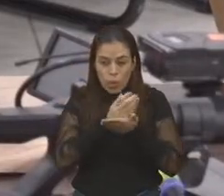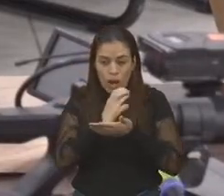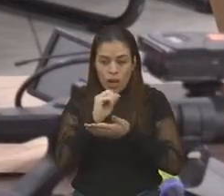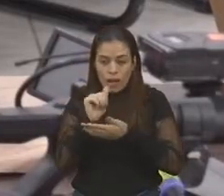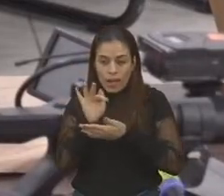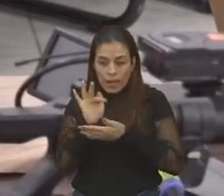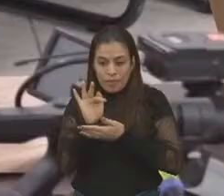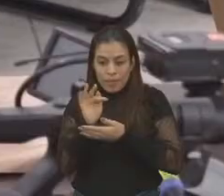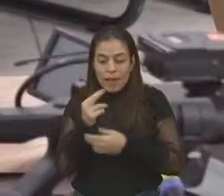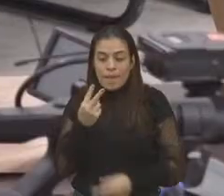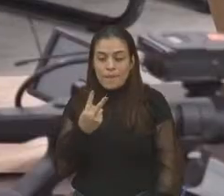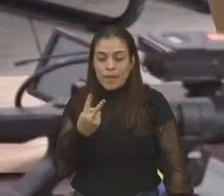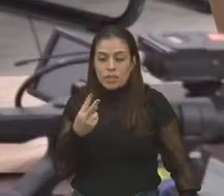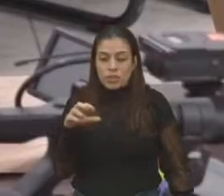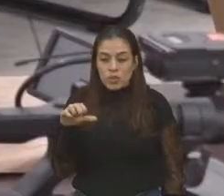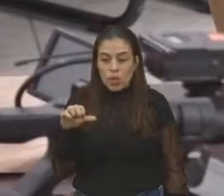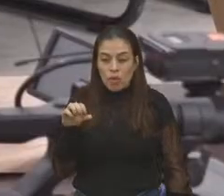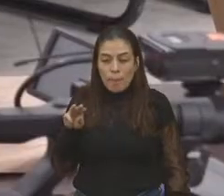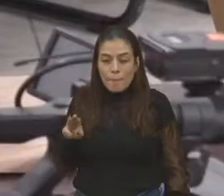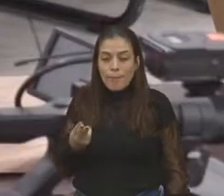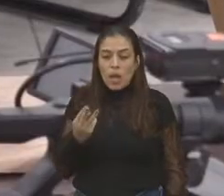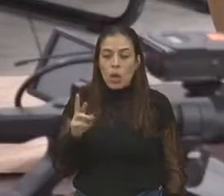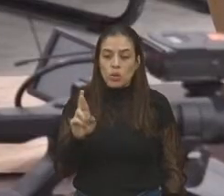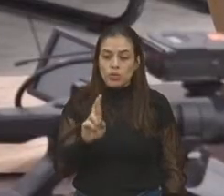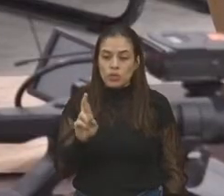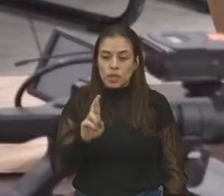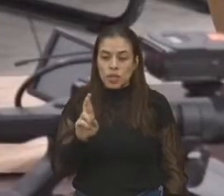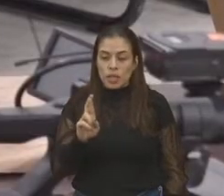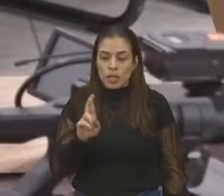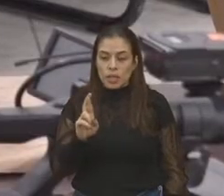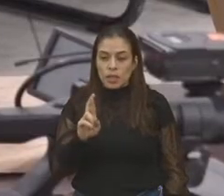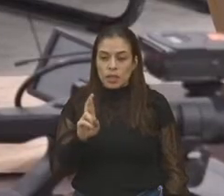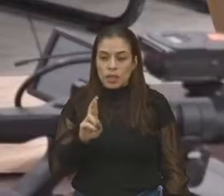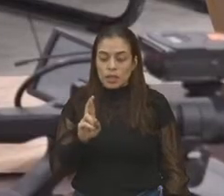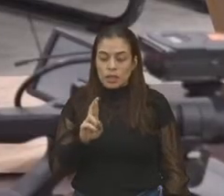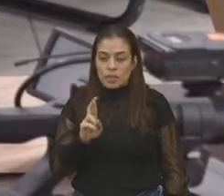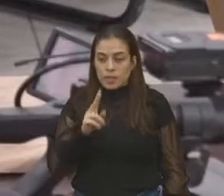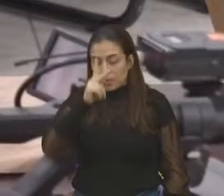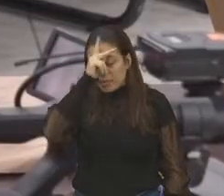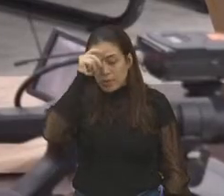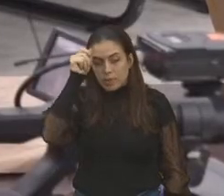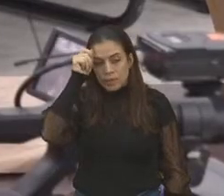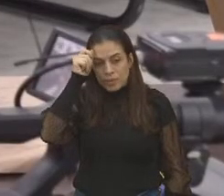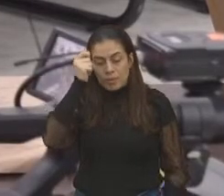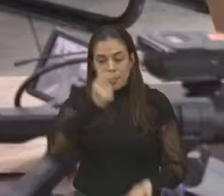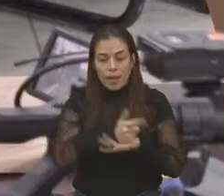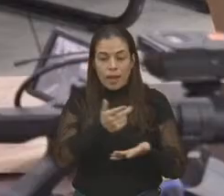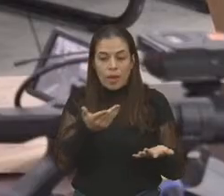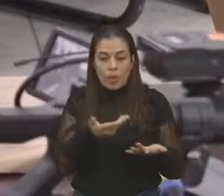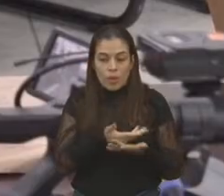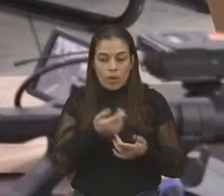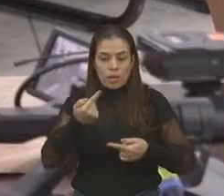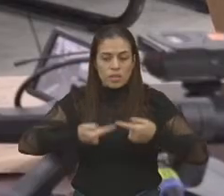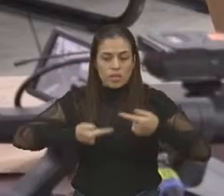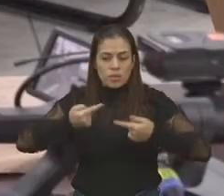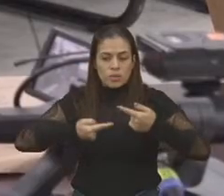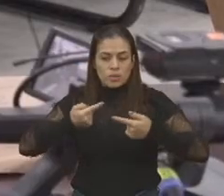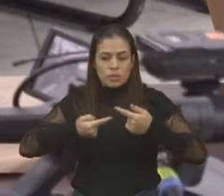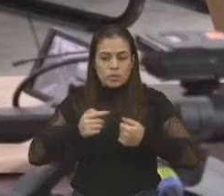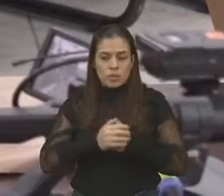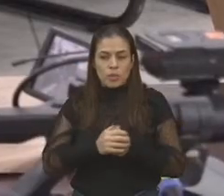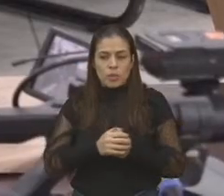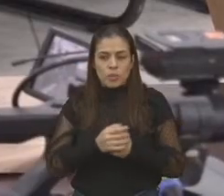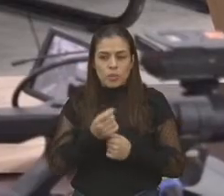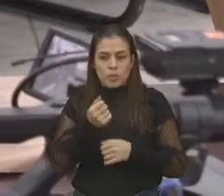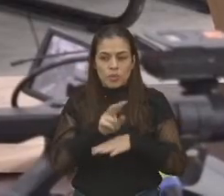de 29 milhões de reais que o Poder Público vai desembolsar agora. Nós estávamos discutindo aqui sobre o financiamento do SAI